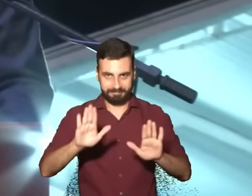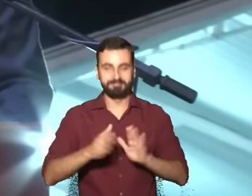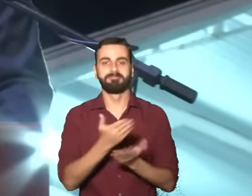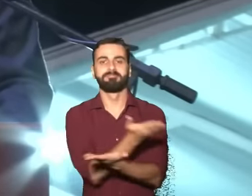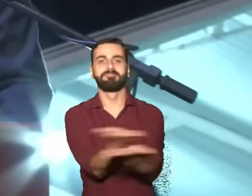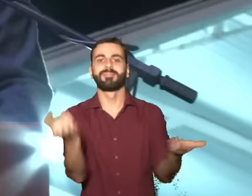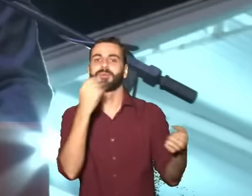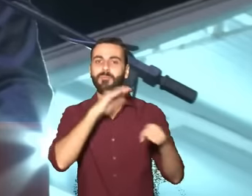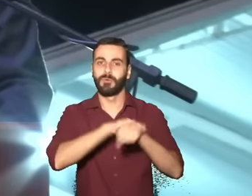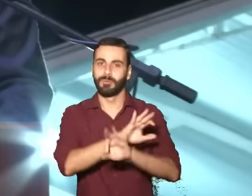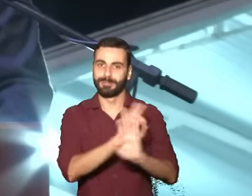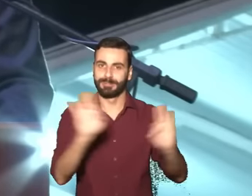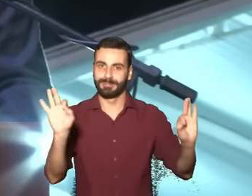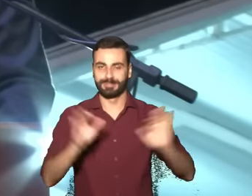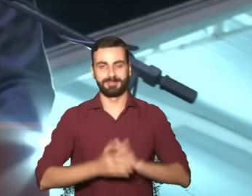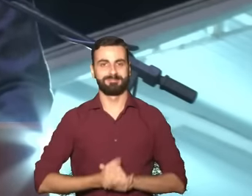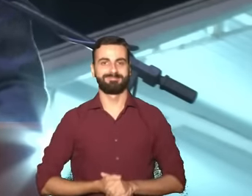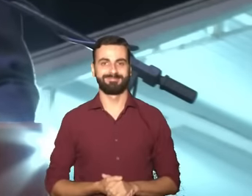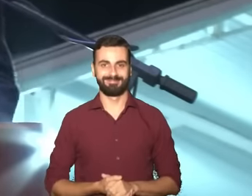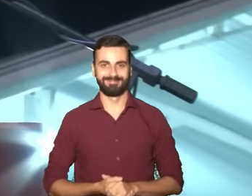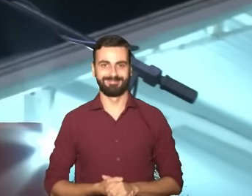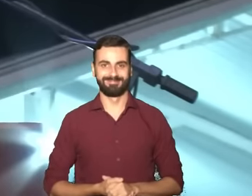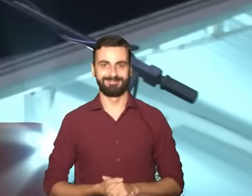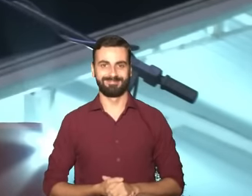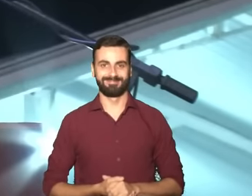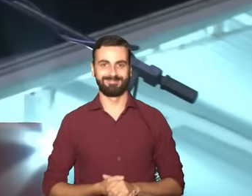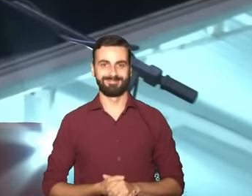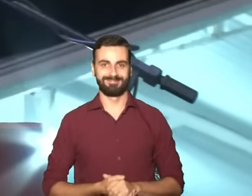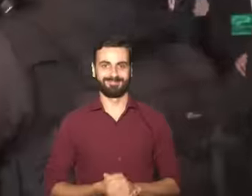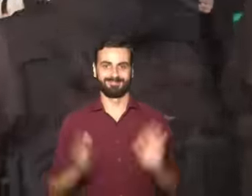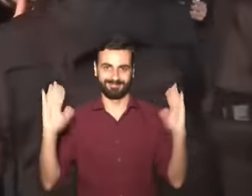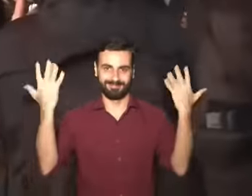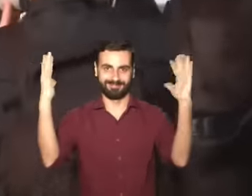todos uma ótima noite.